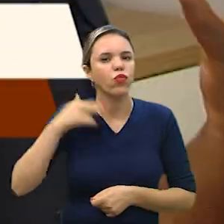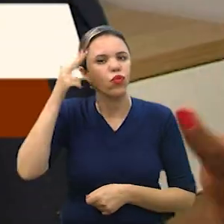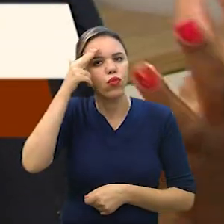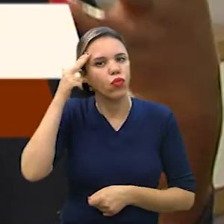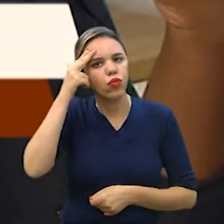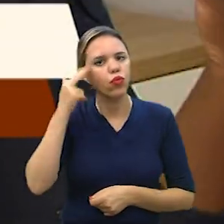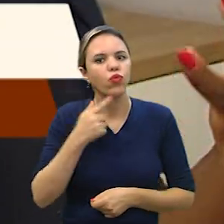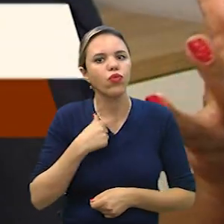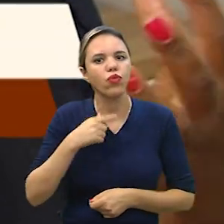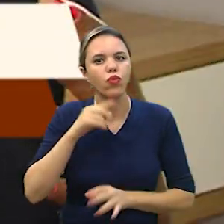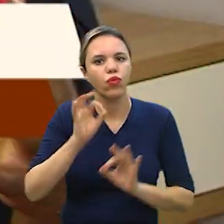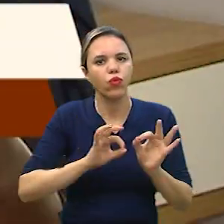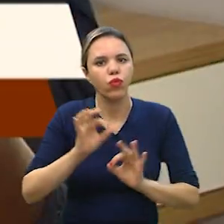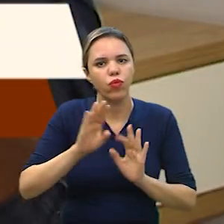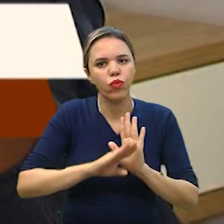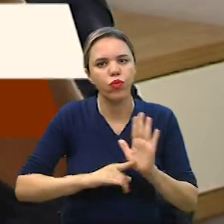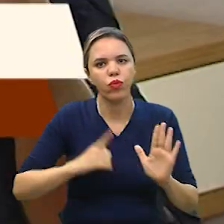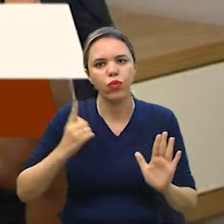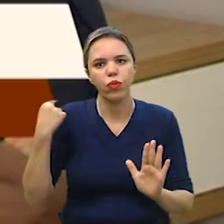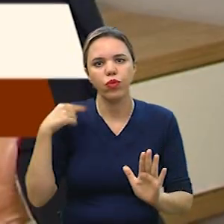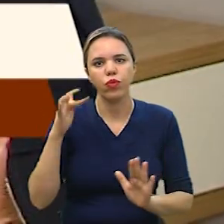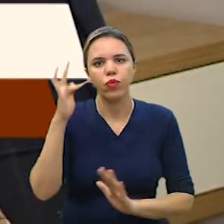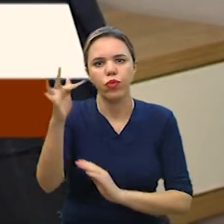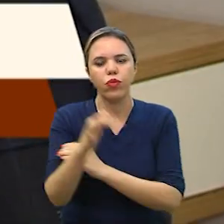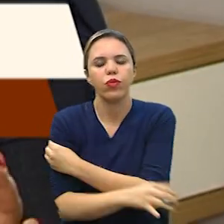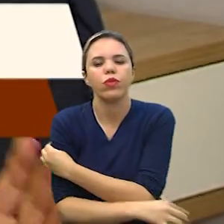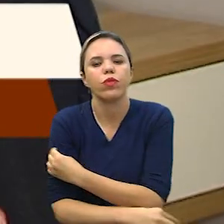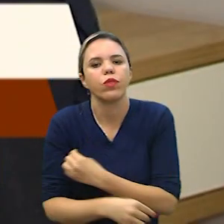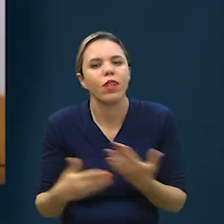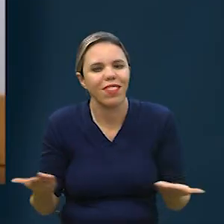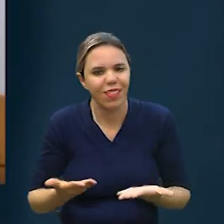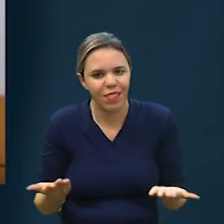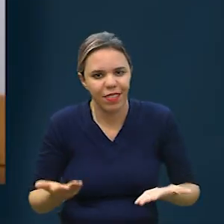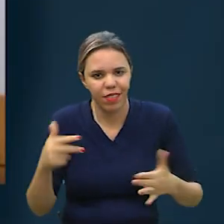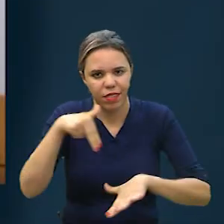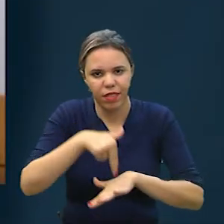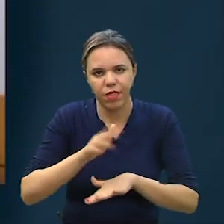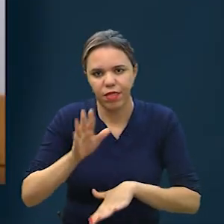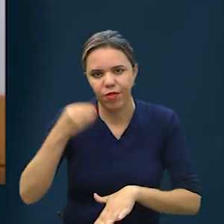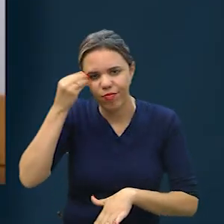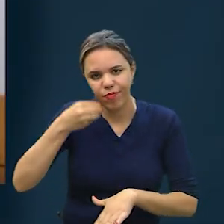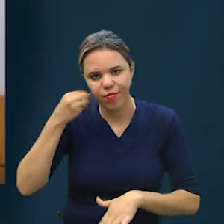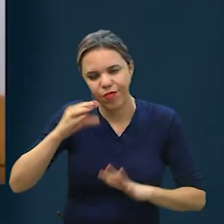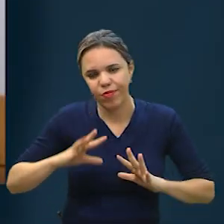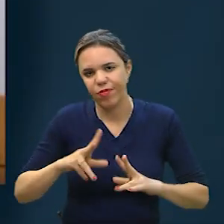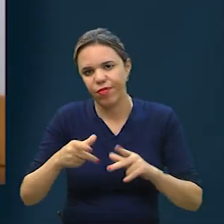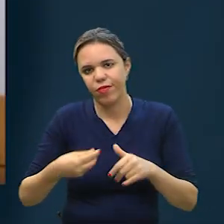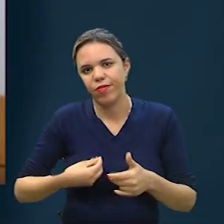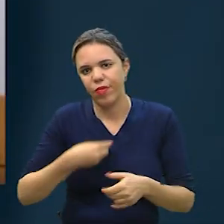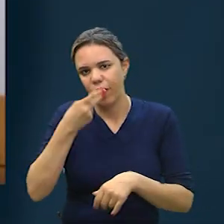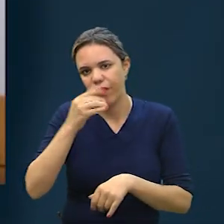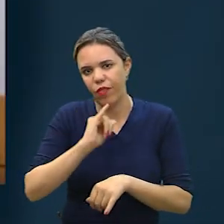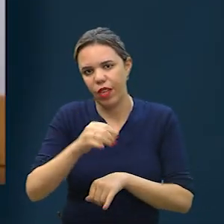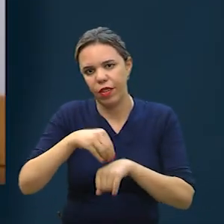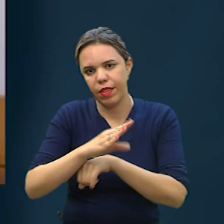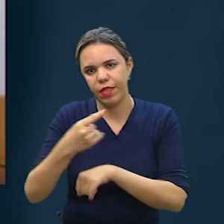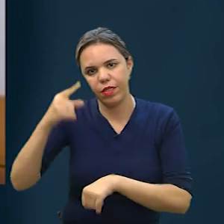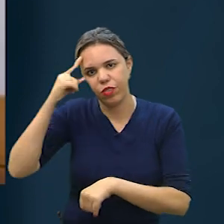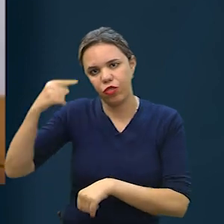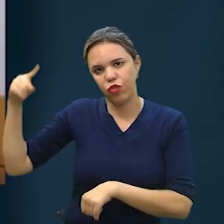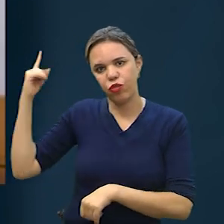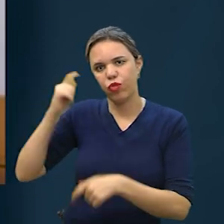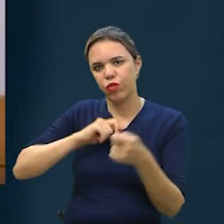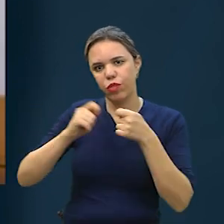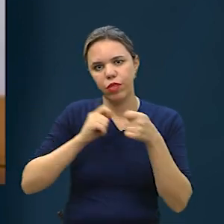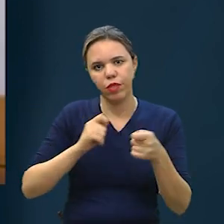meus sonhos, dos planejamentos que eu tinha para o futuro. E hoje eu estou aqui já vivendo tudo aquilo que eu falei para você naquele